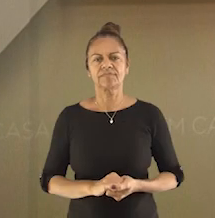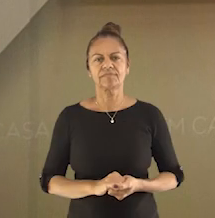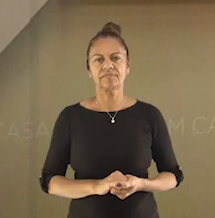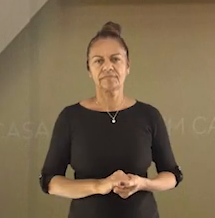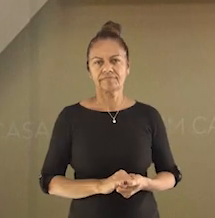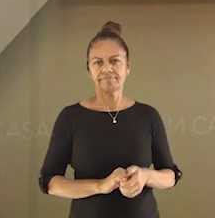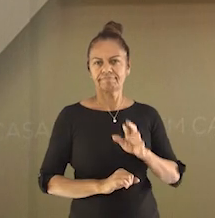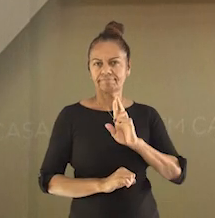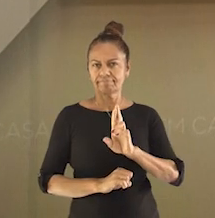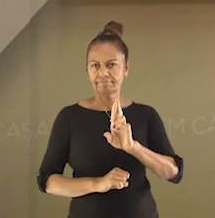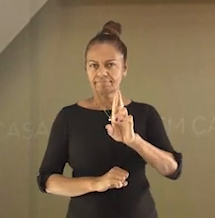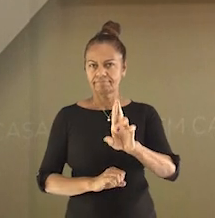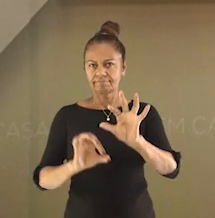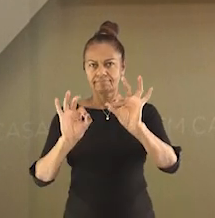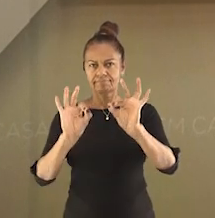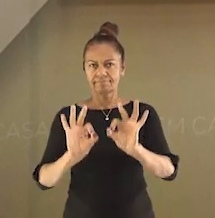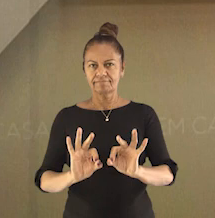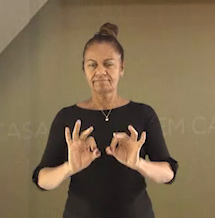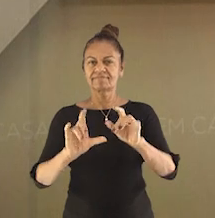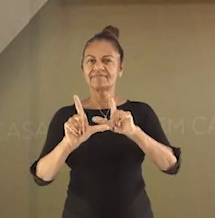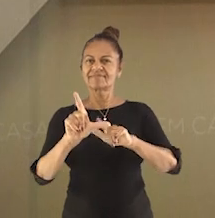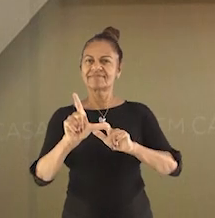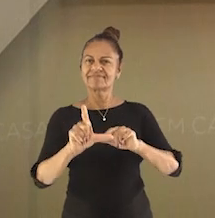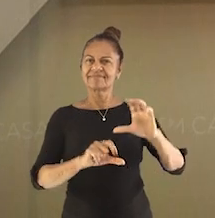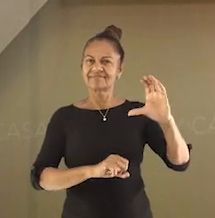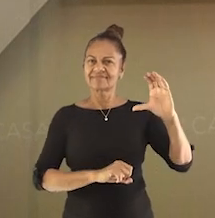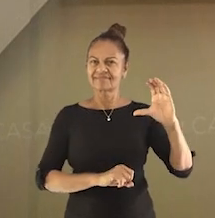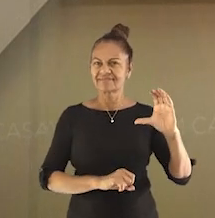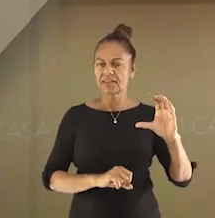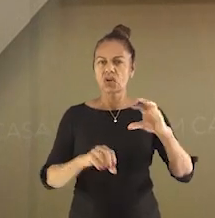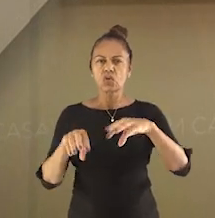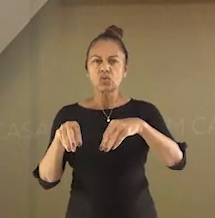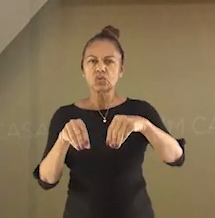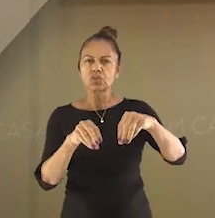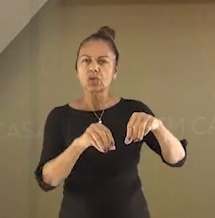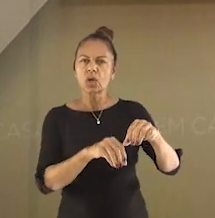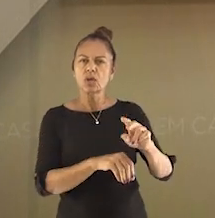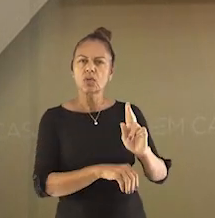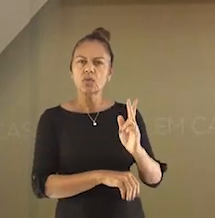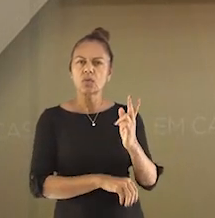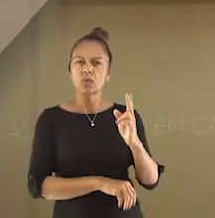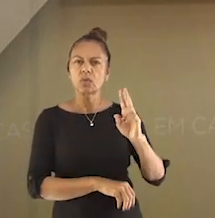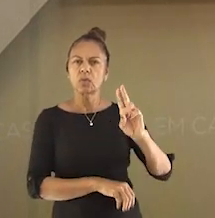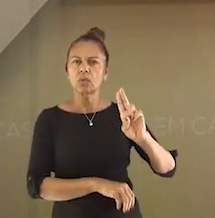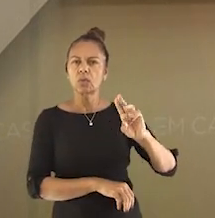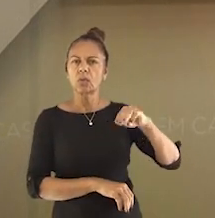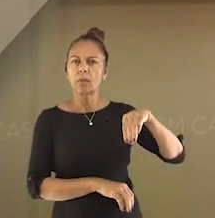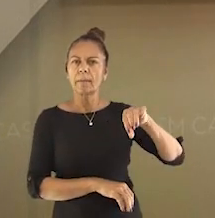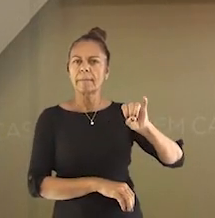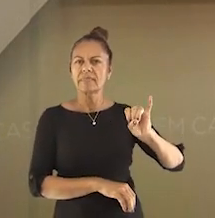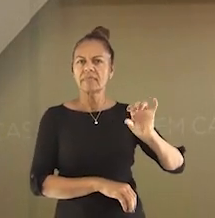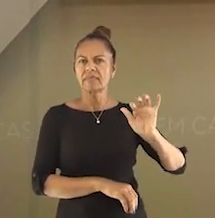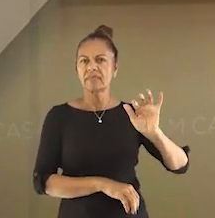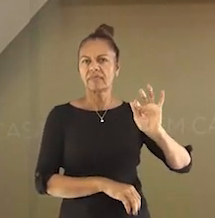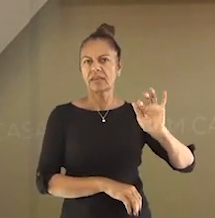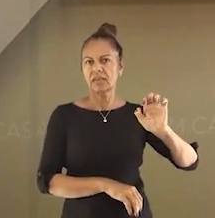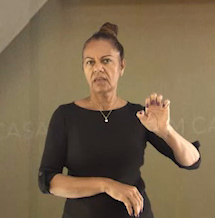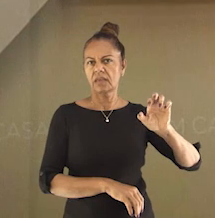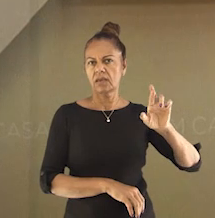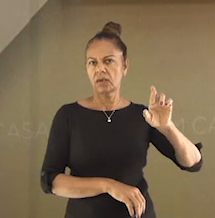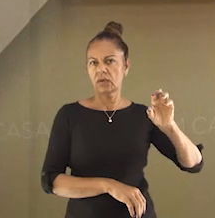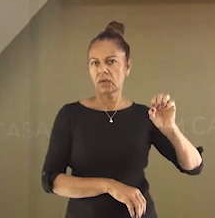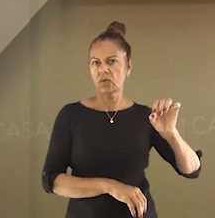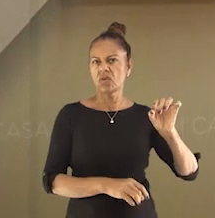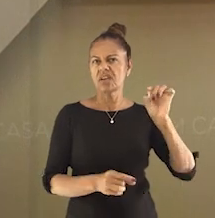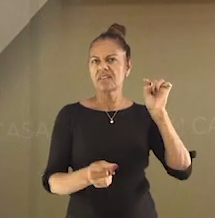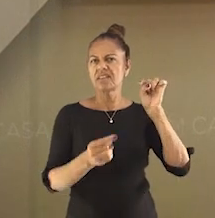A resposta correta é a letra C, o solo umífero. Ele é ideal para plantar,